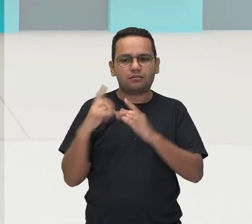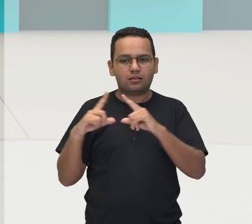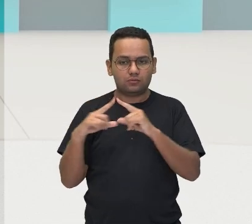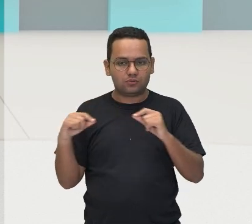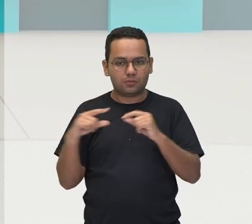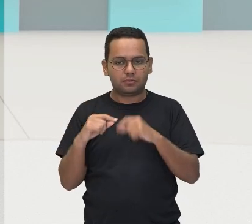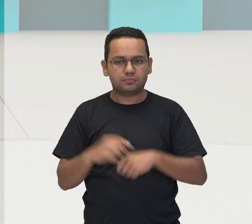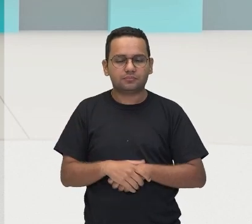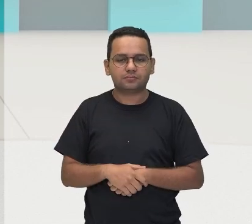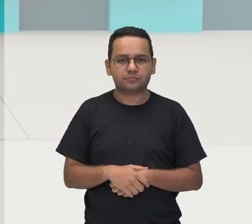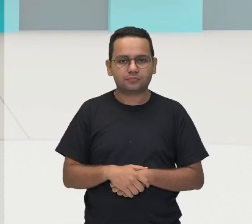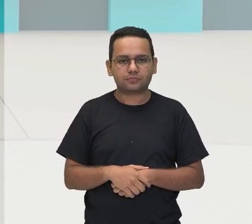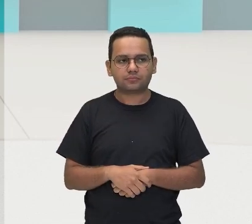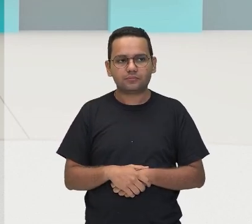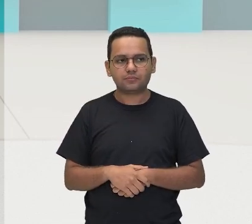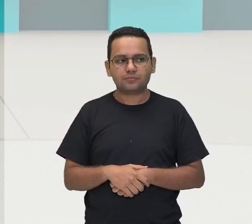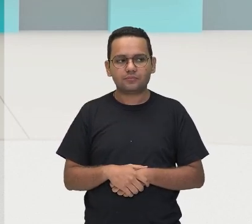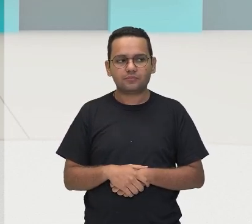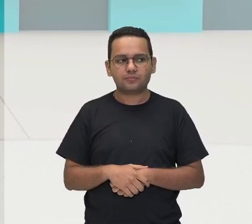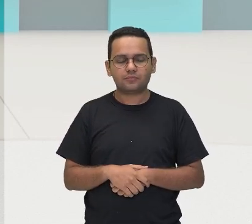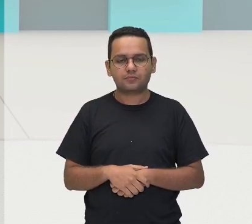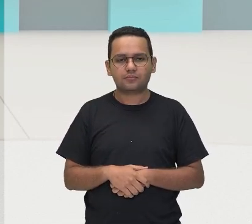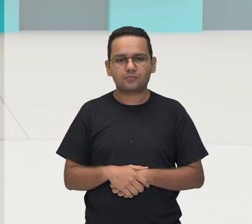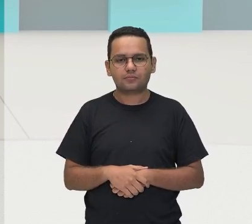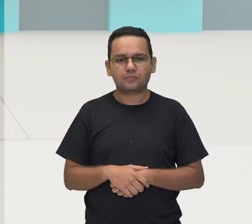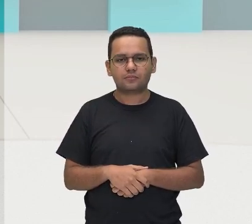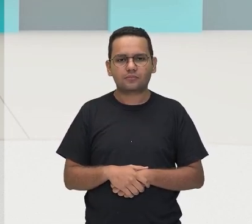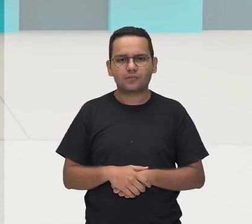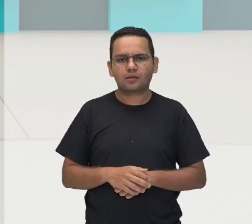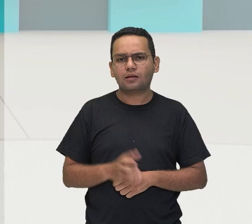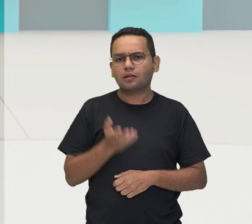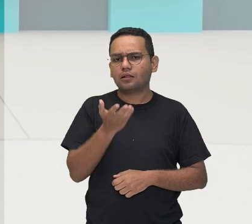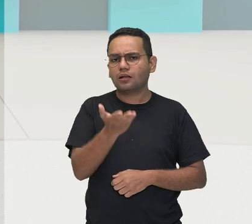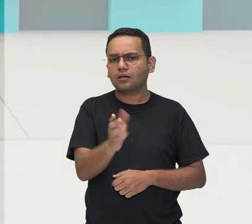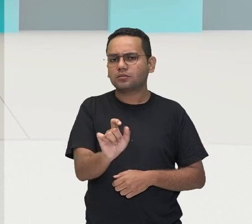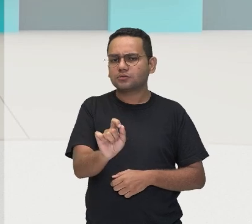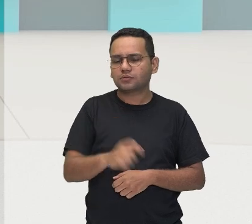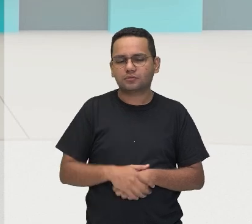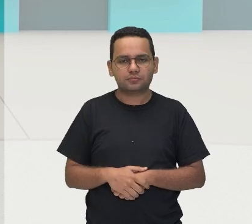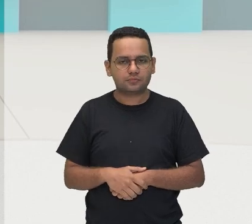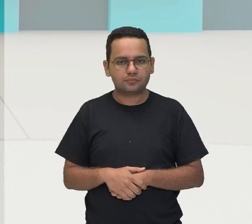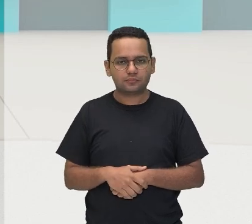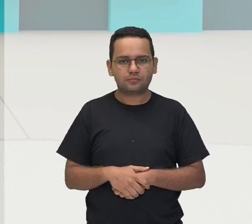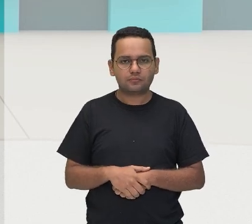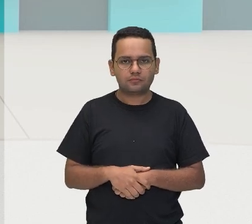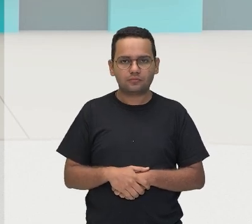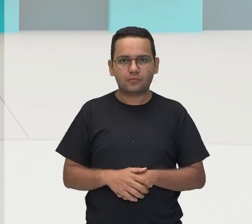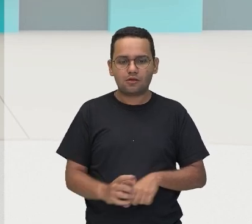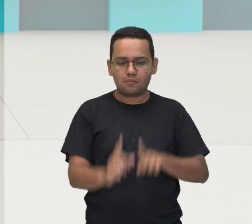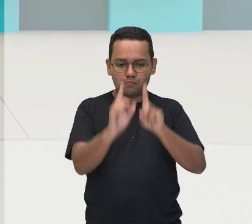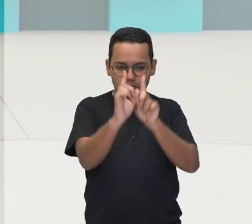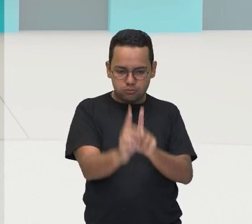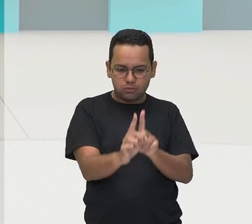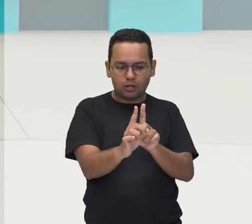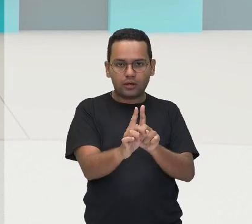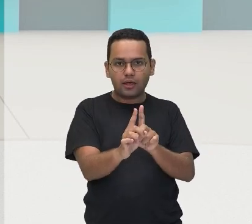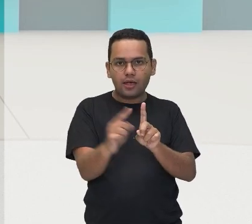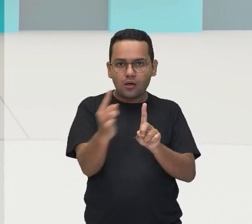objetivo do judô é fazer com que o atleta ele derrube o seu adversário a fim